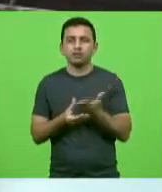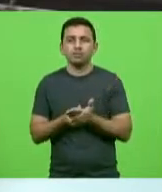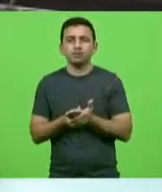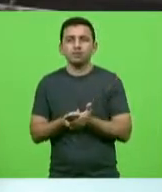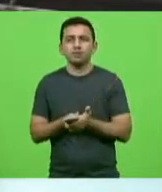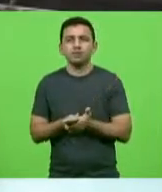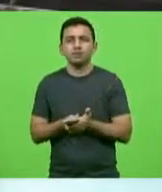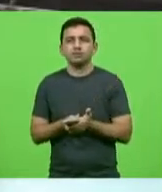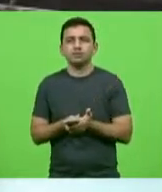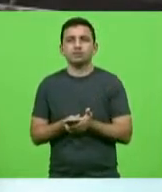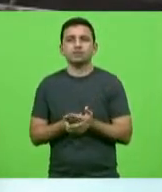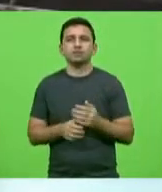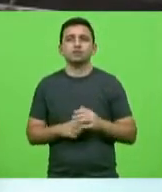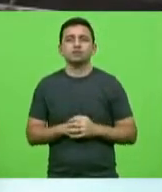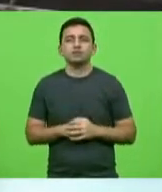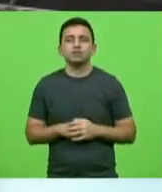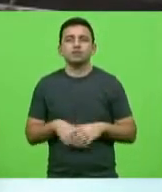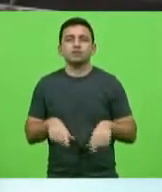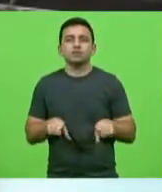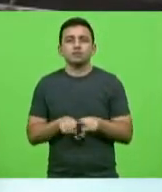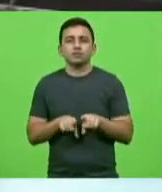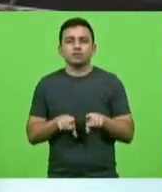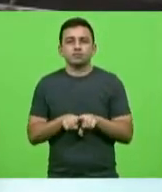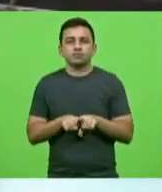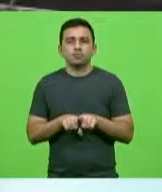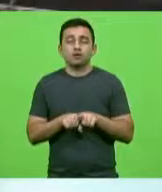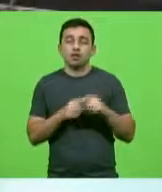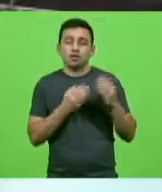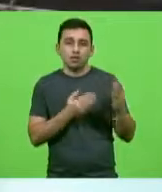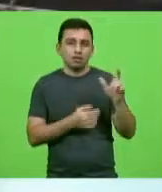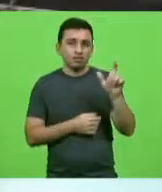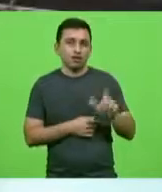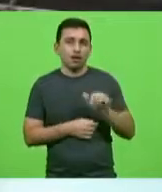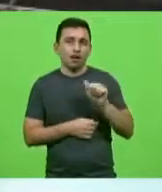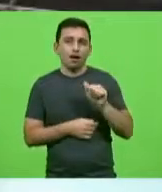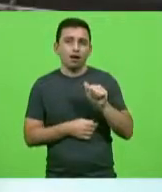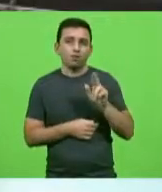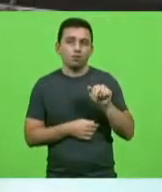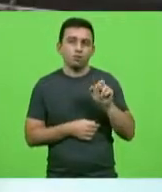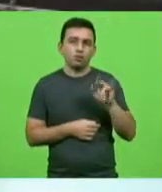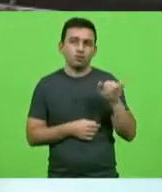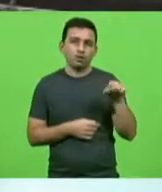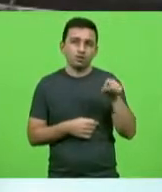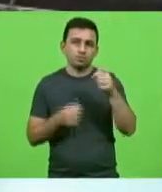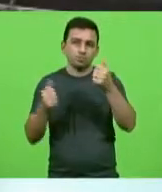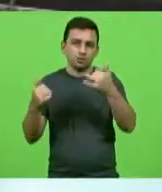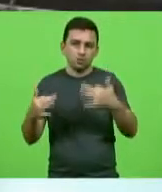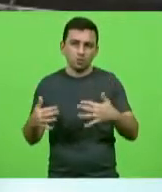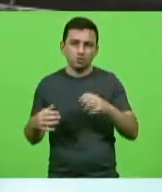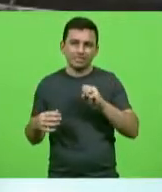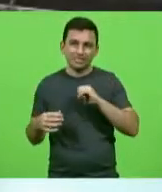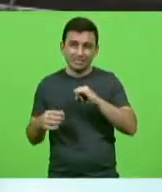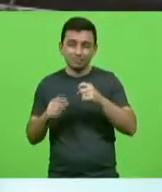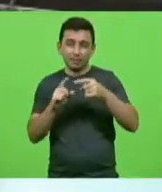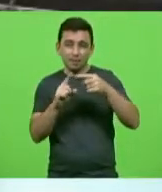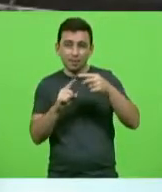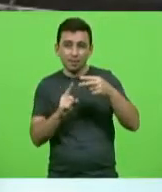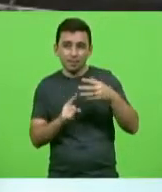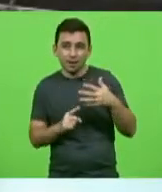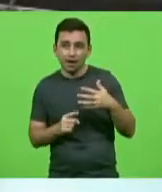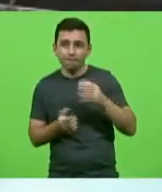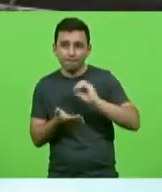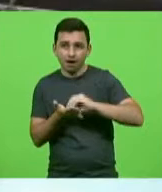consecutárias. Como bem assevera Aury Lopes Júnior, abre aspas, caso os elementos probatórios do inquérito